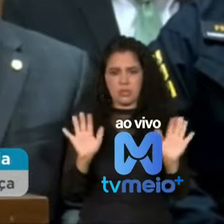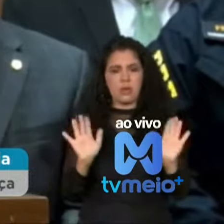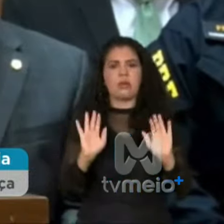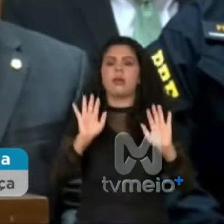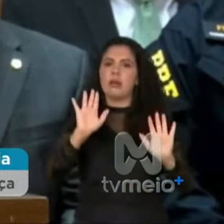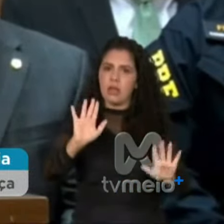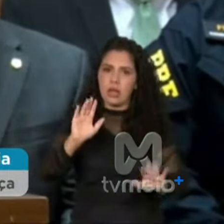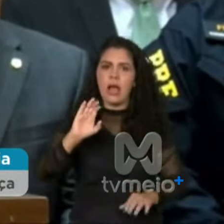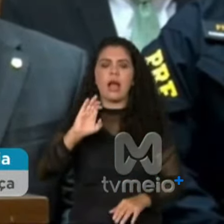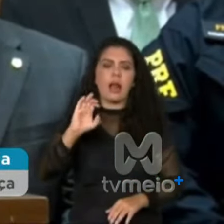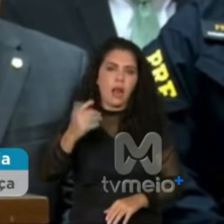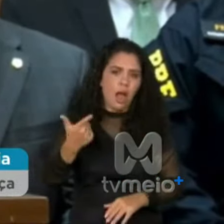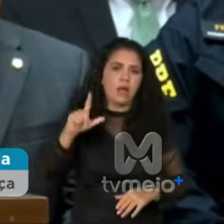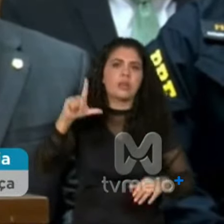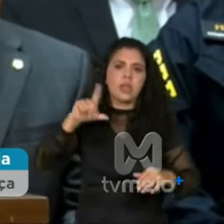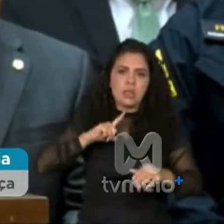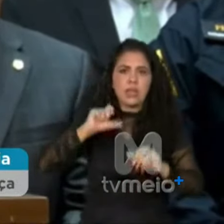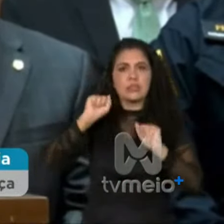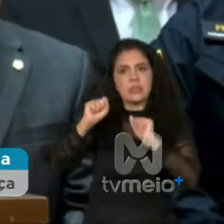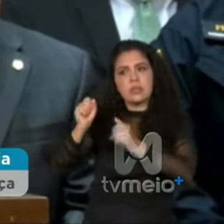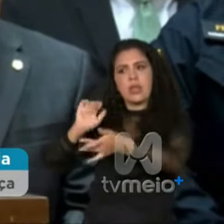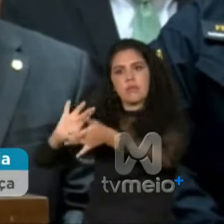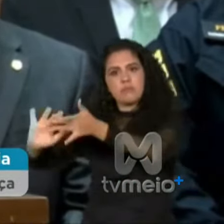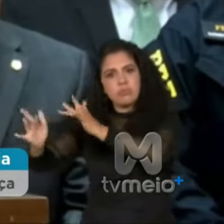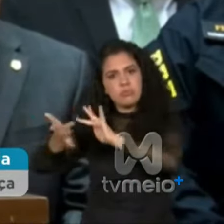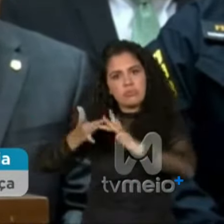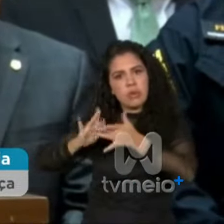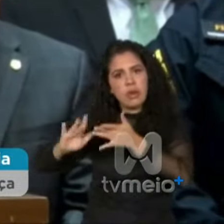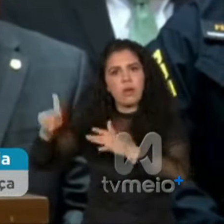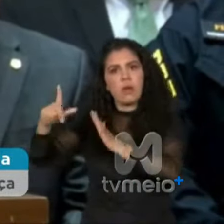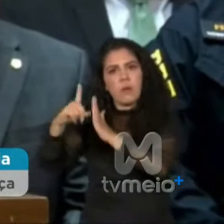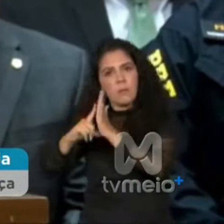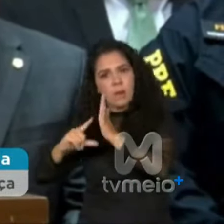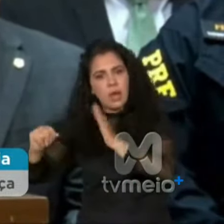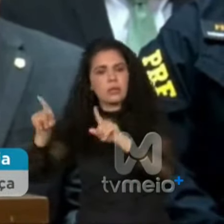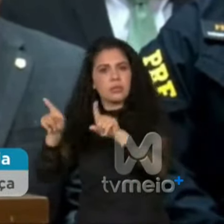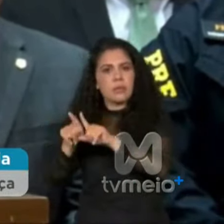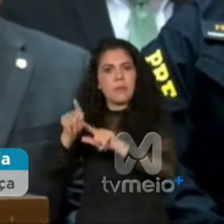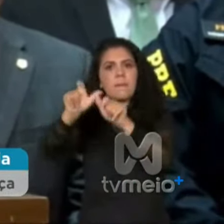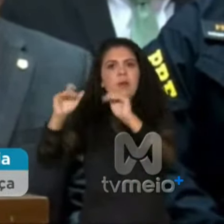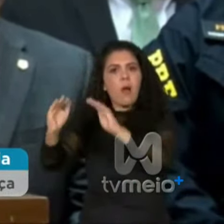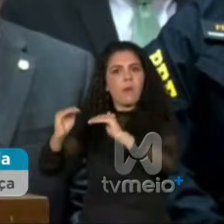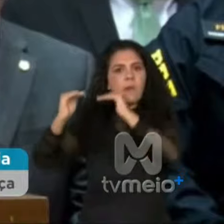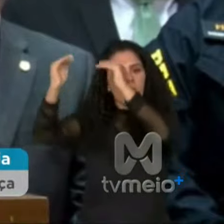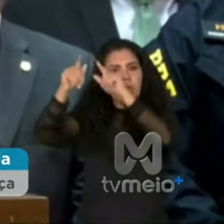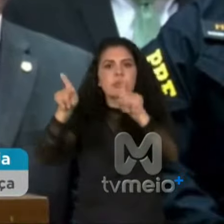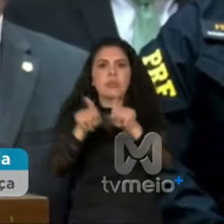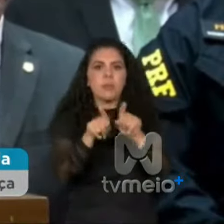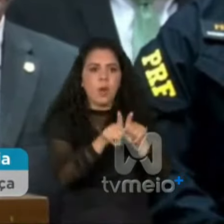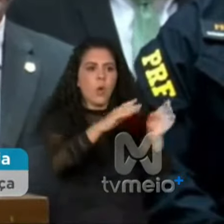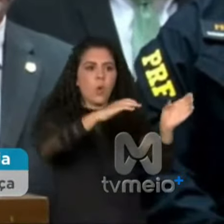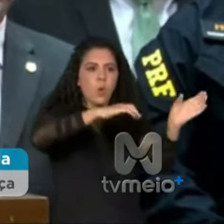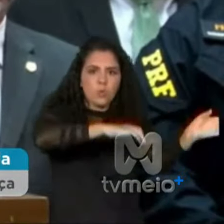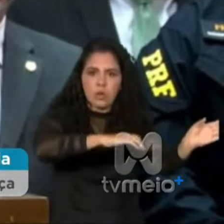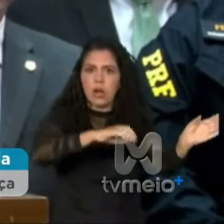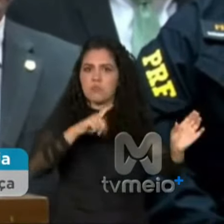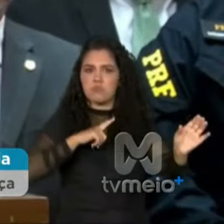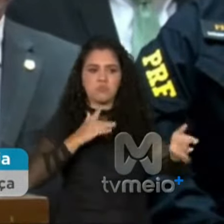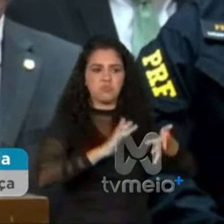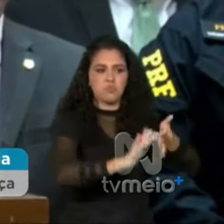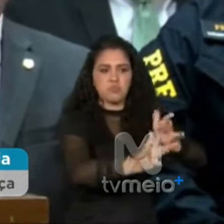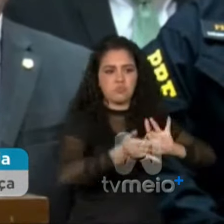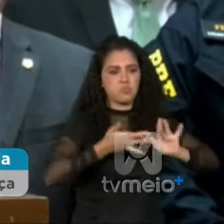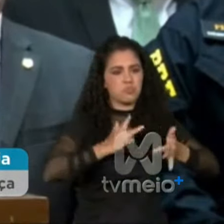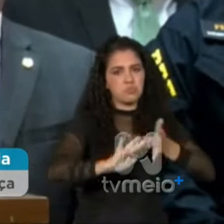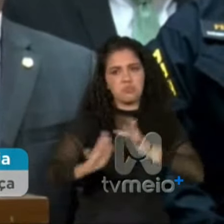que é interlocução com o Palácio Planalto, com outras autoridades, inclusive com o Congresso Nacional, é sempre muito bem-vinda.